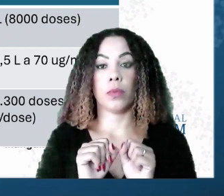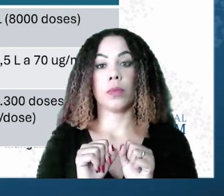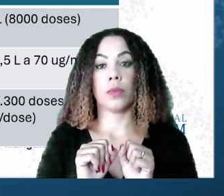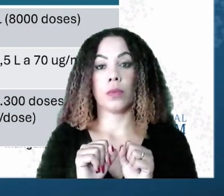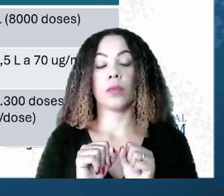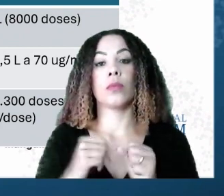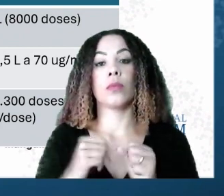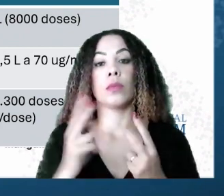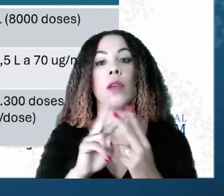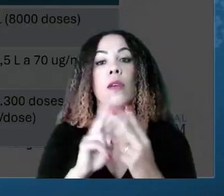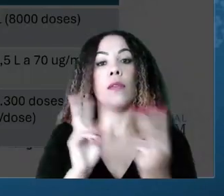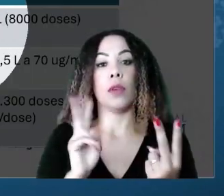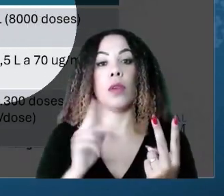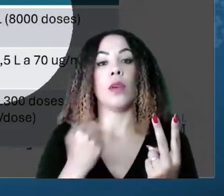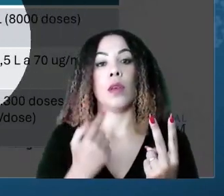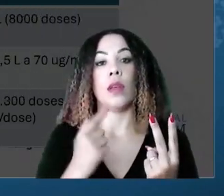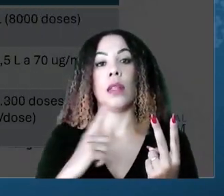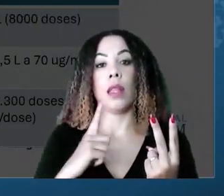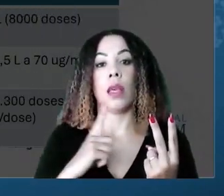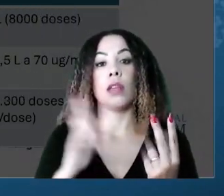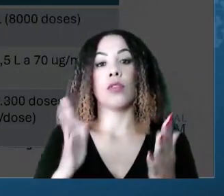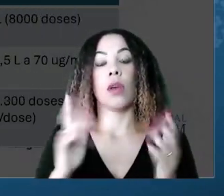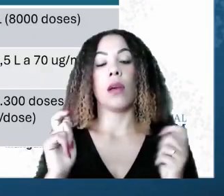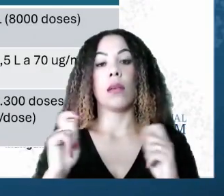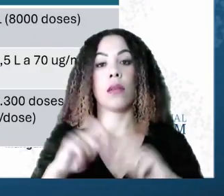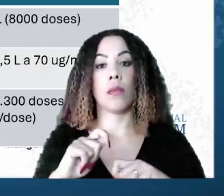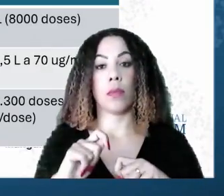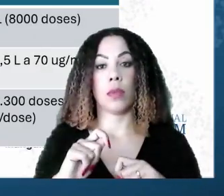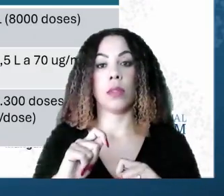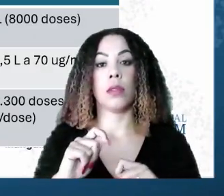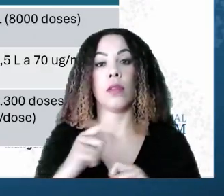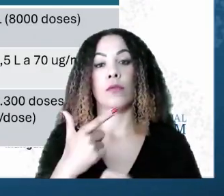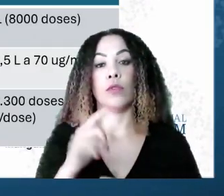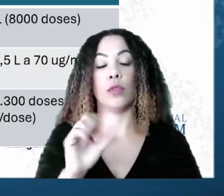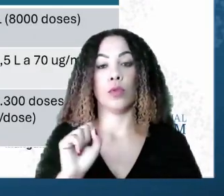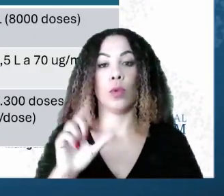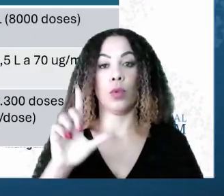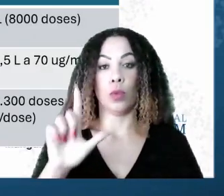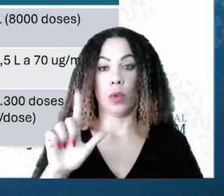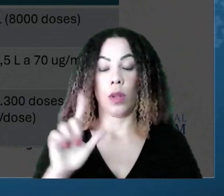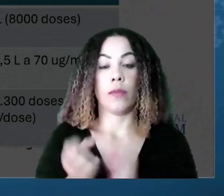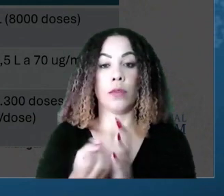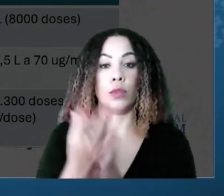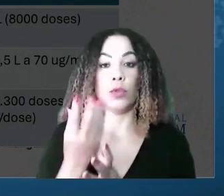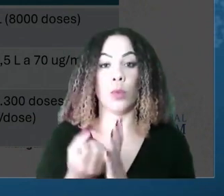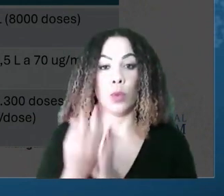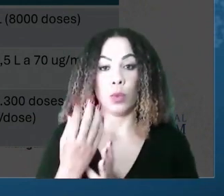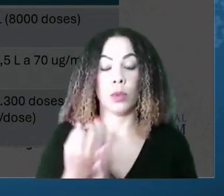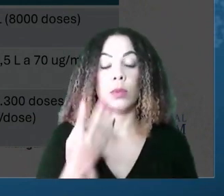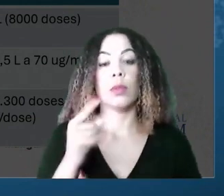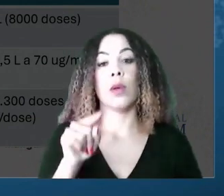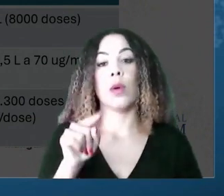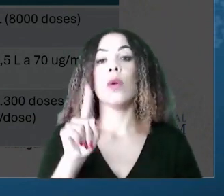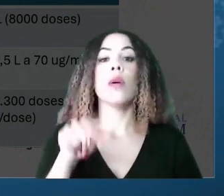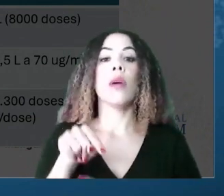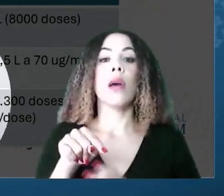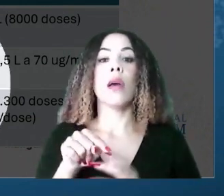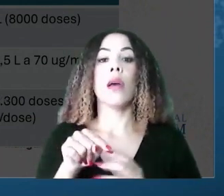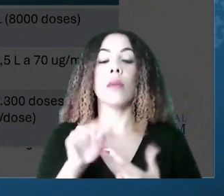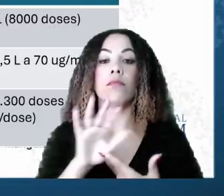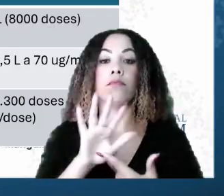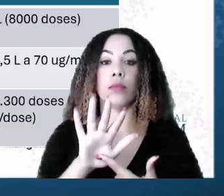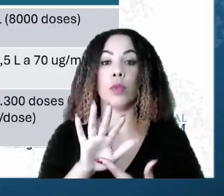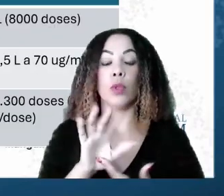virtualmente, nós teríamos já a capacidade de 28 litros de produção, o que representa, em termos de